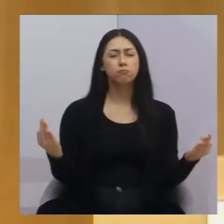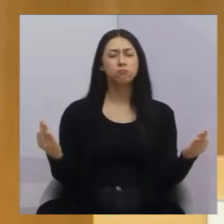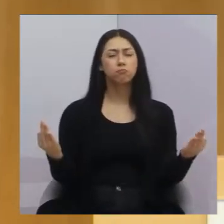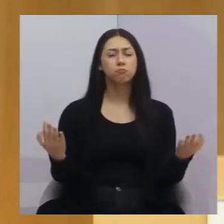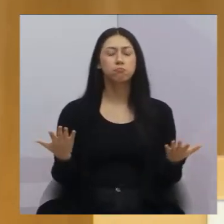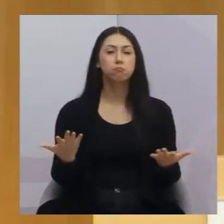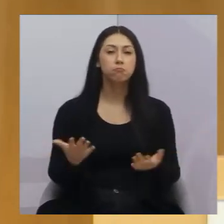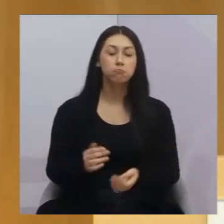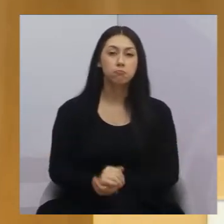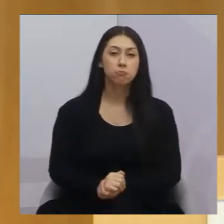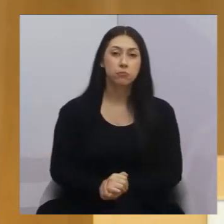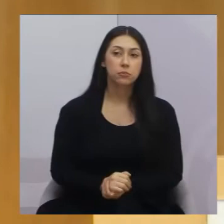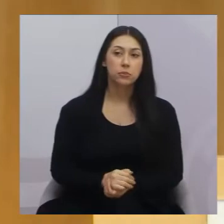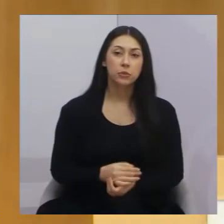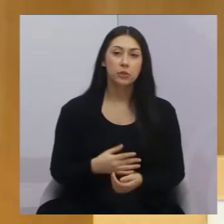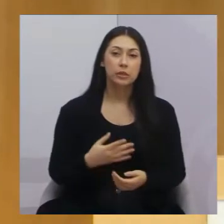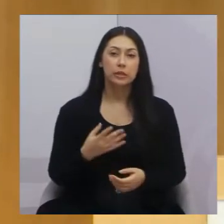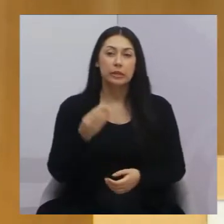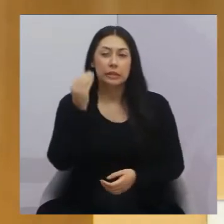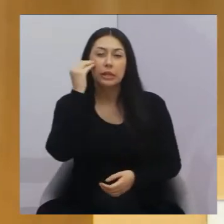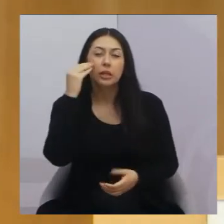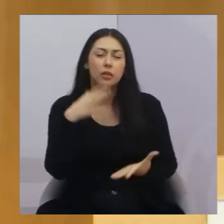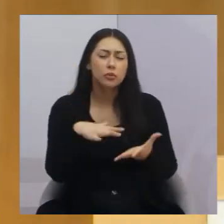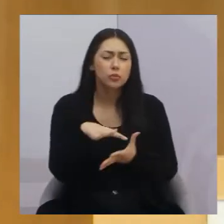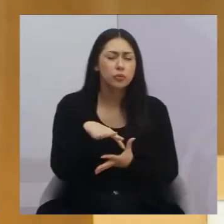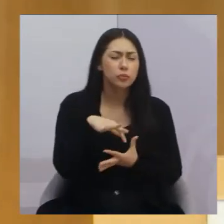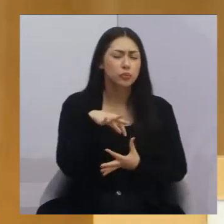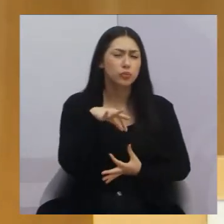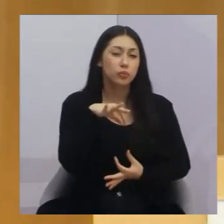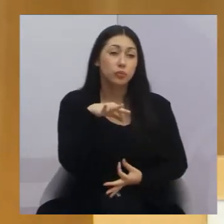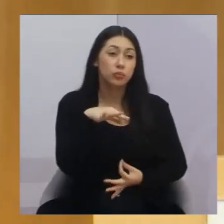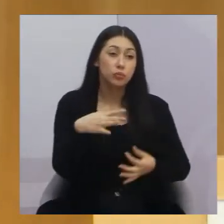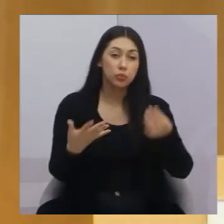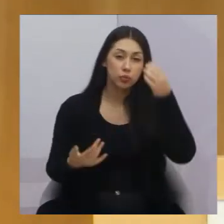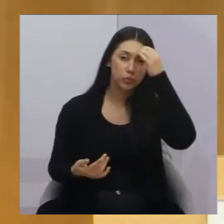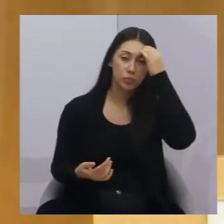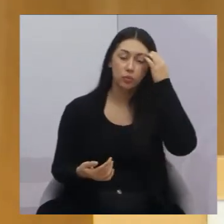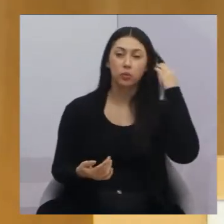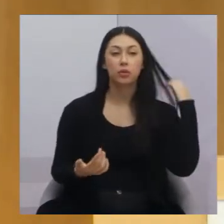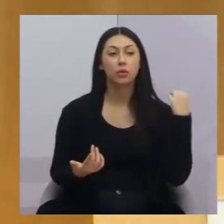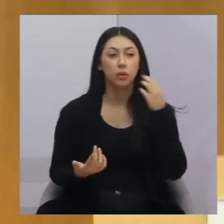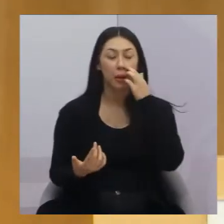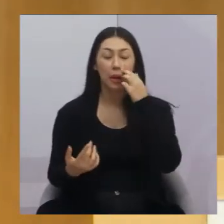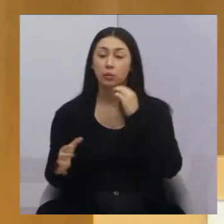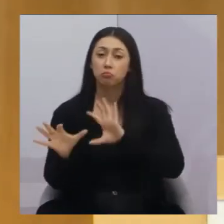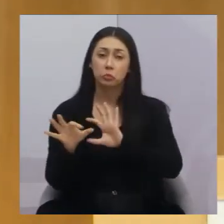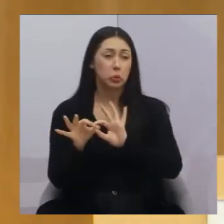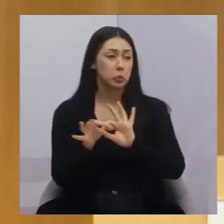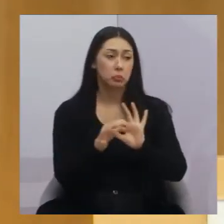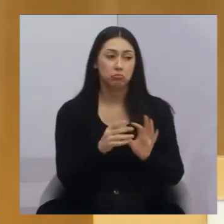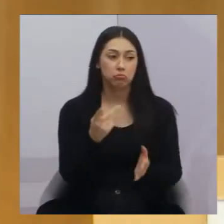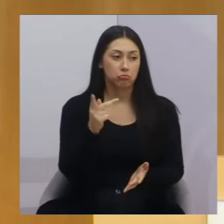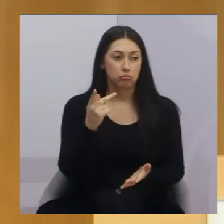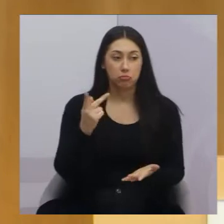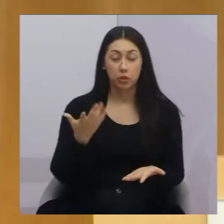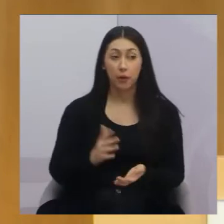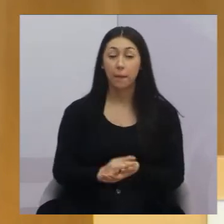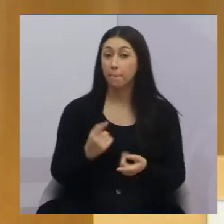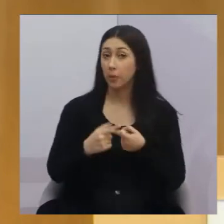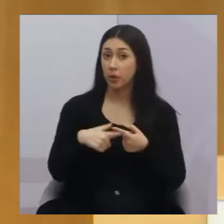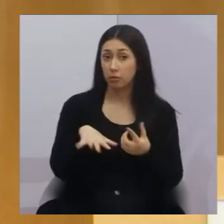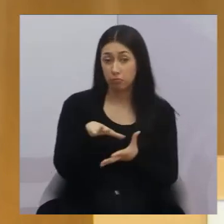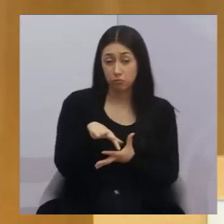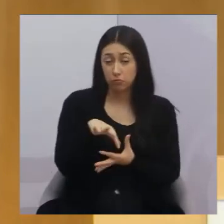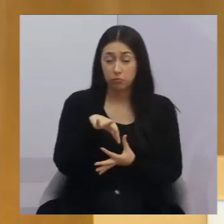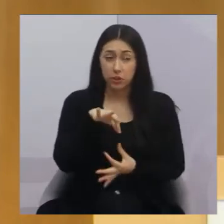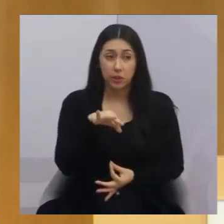a sua espiritualidade dentro do contexto que você quiser, né? Porque a espiritualidade, a